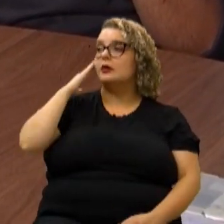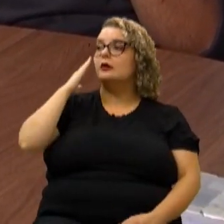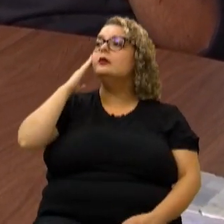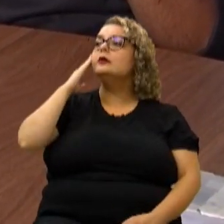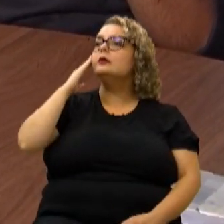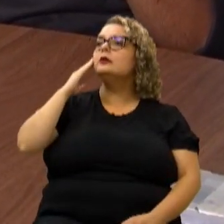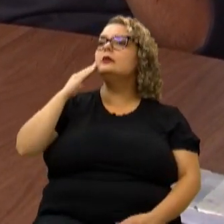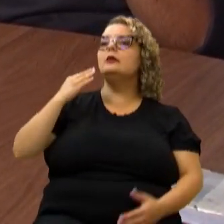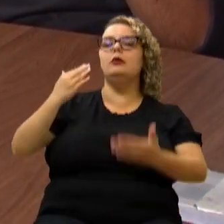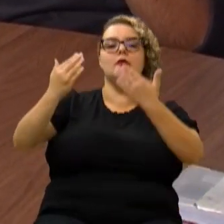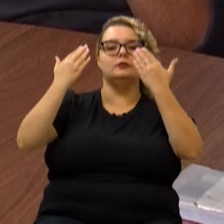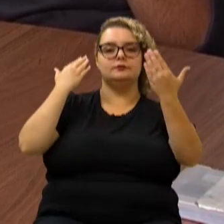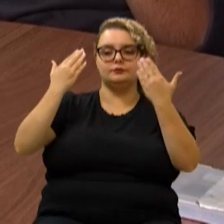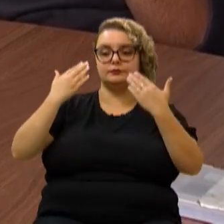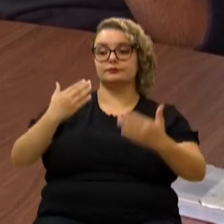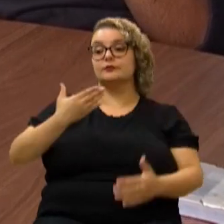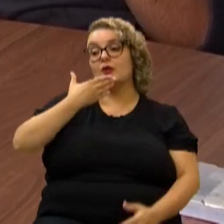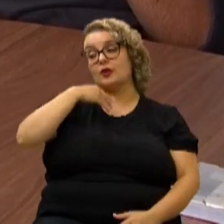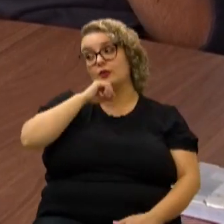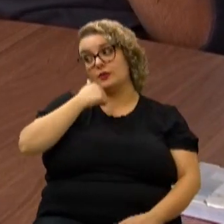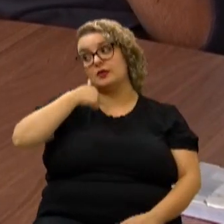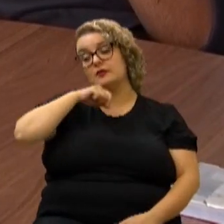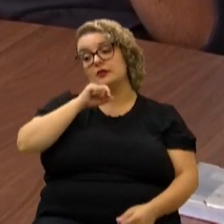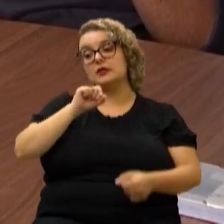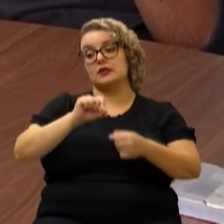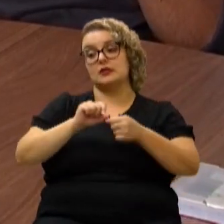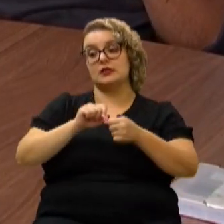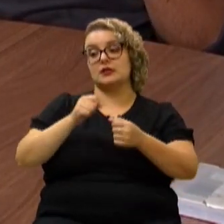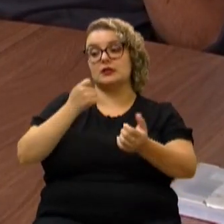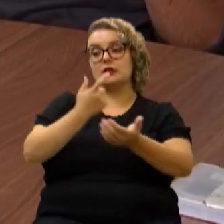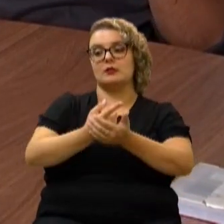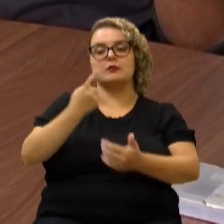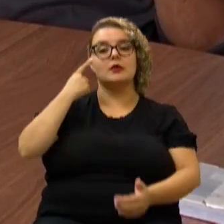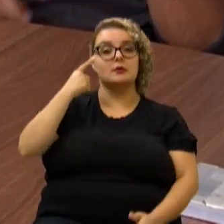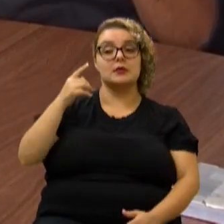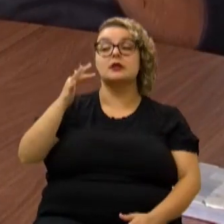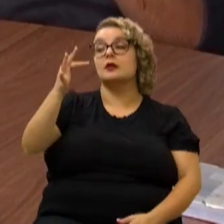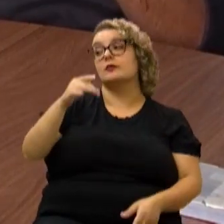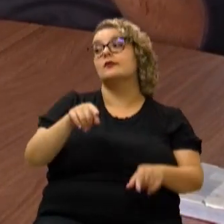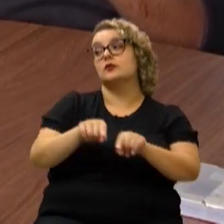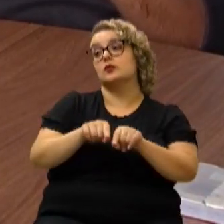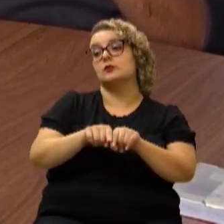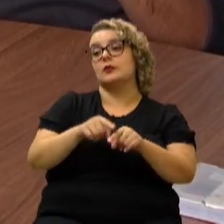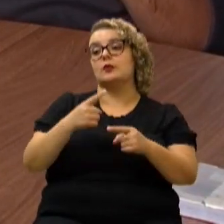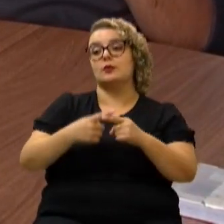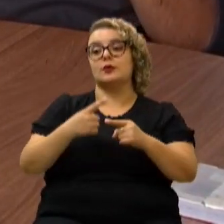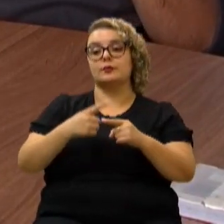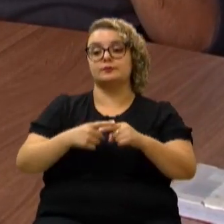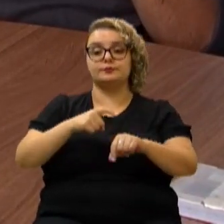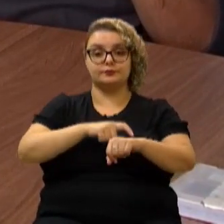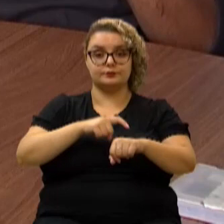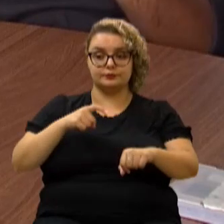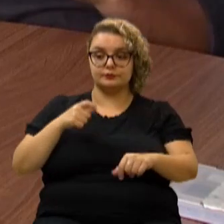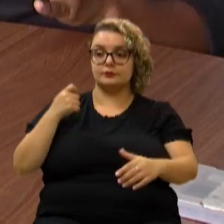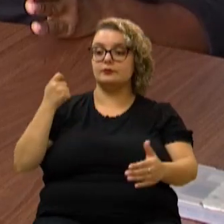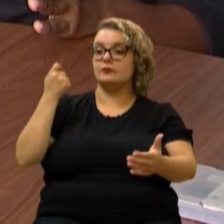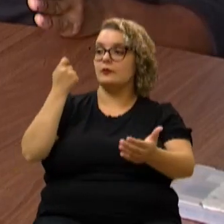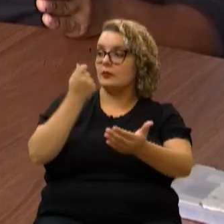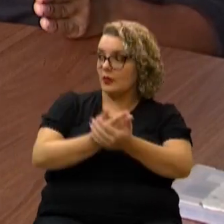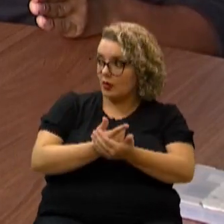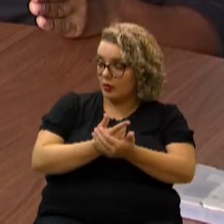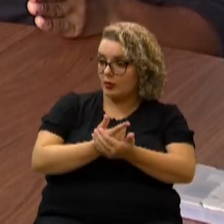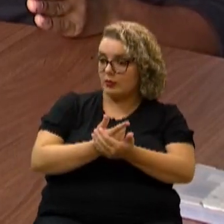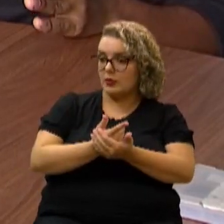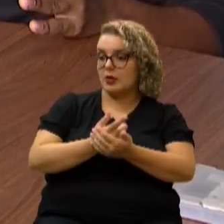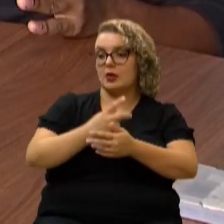tocar no assunto também, que é com relação ao psicológico dos pais nessa hora de fazer a compra, mas ele tem que pensar também no futuro. Porque no mesmo período que ele